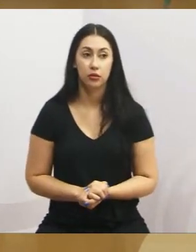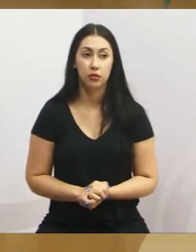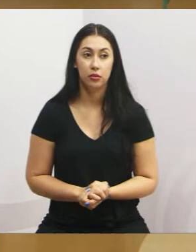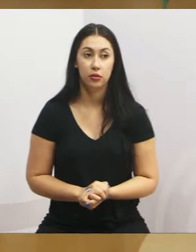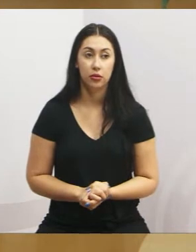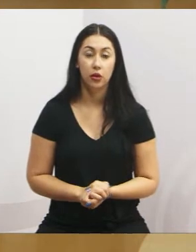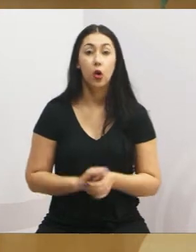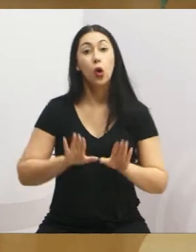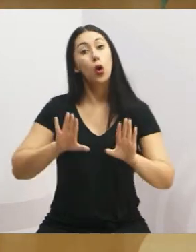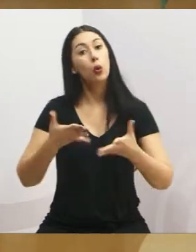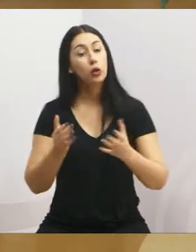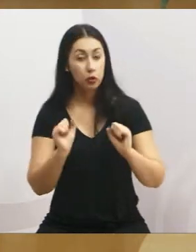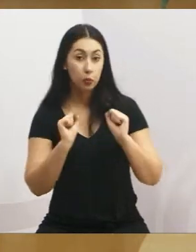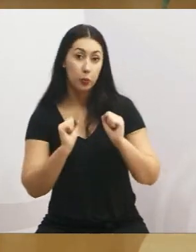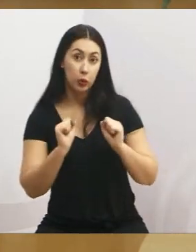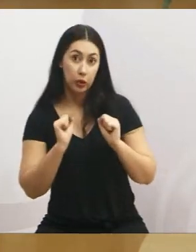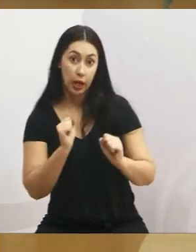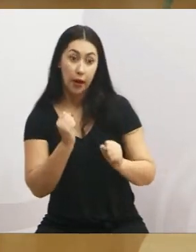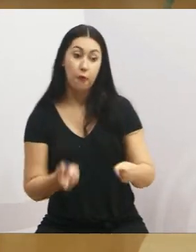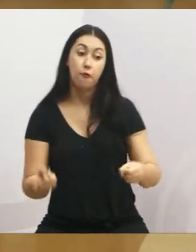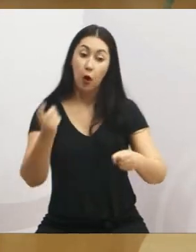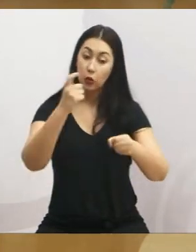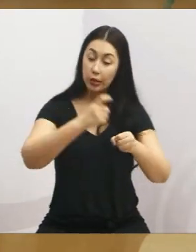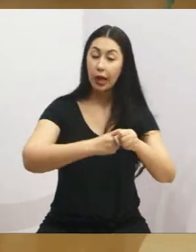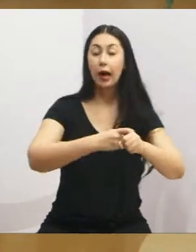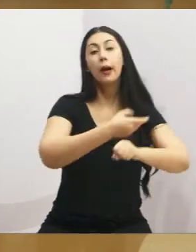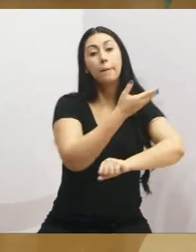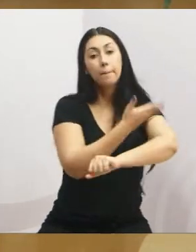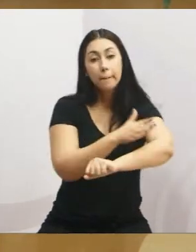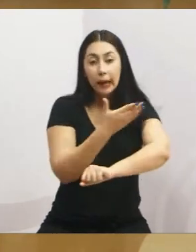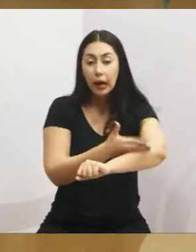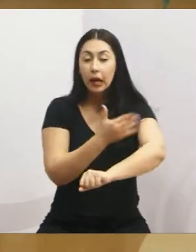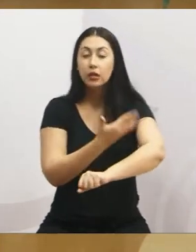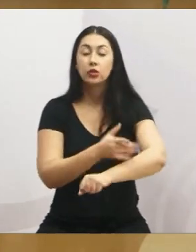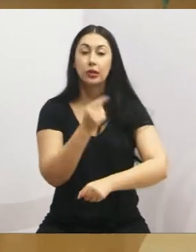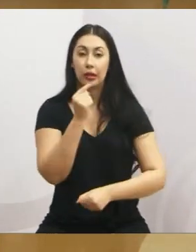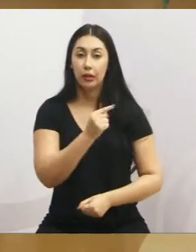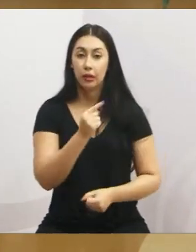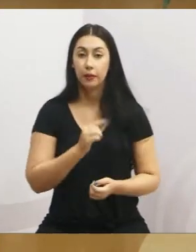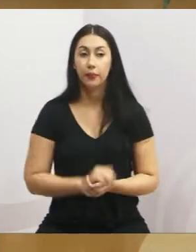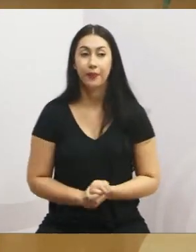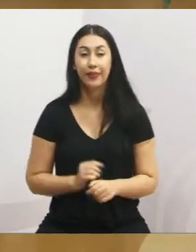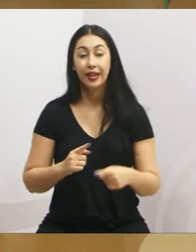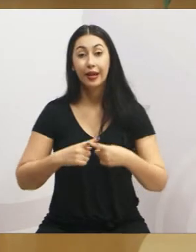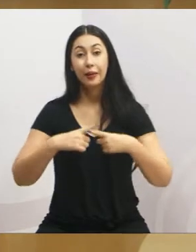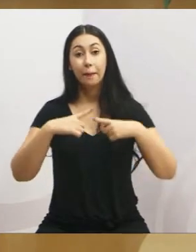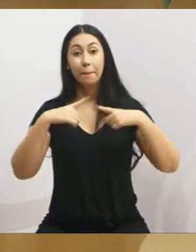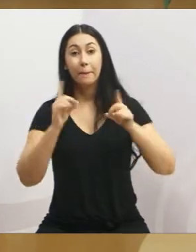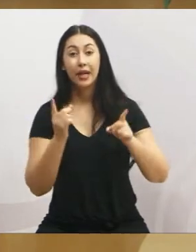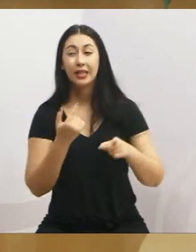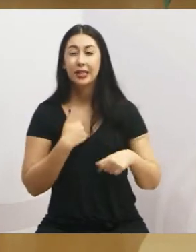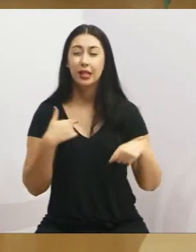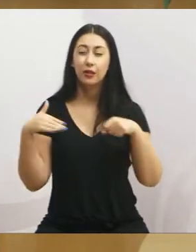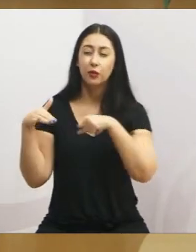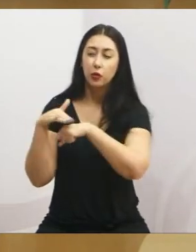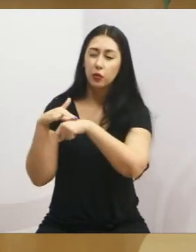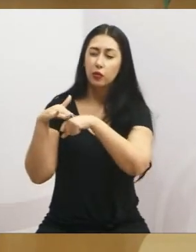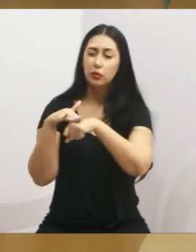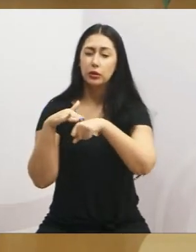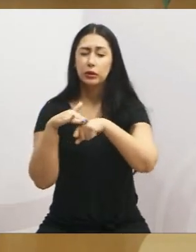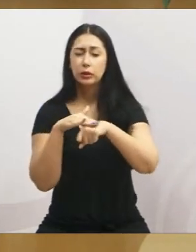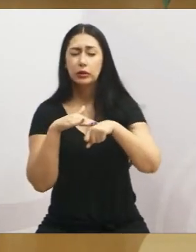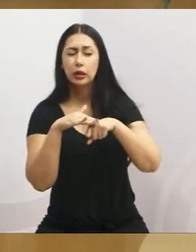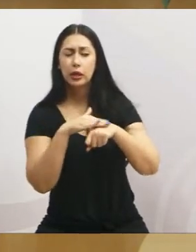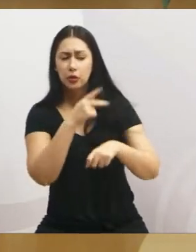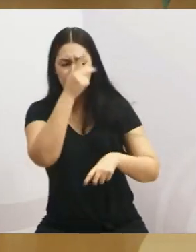no momento oportuno, obviamente, fossem retomadas. Mas, fruto das conversas com